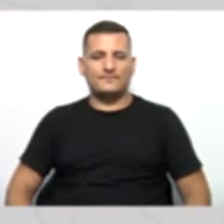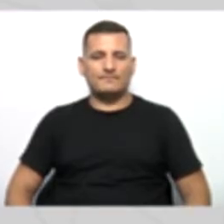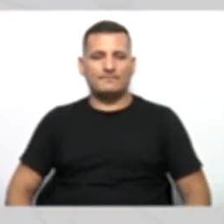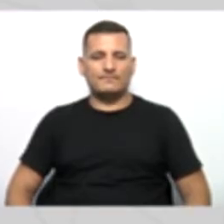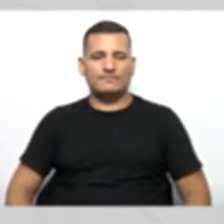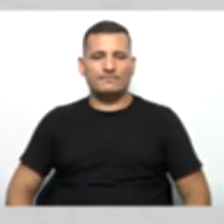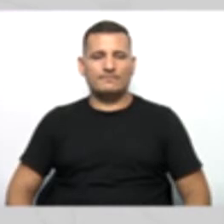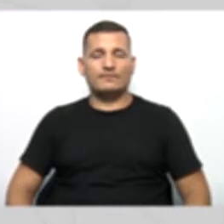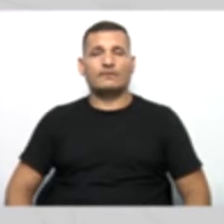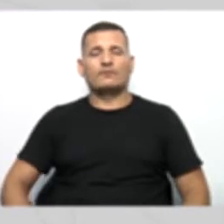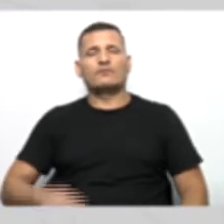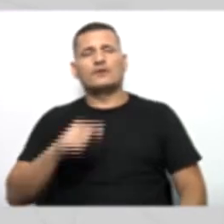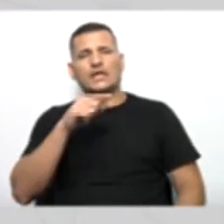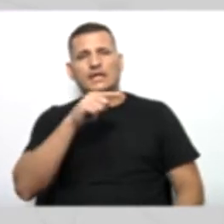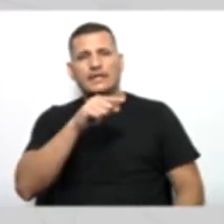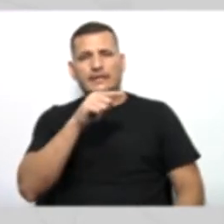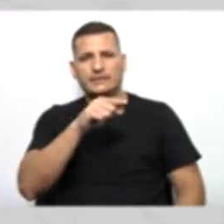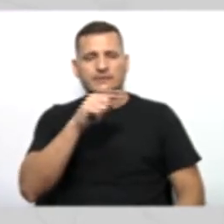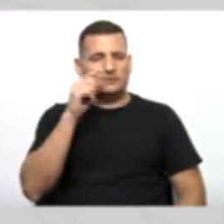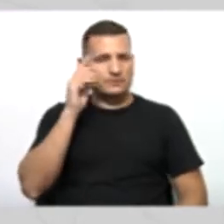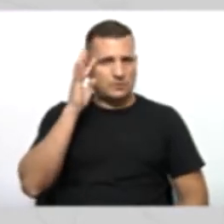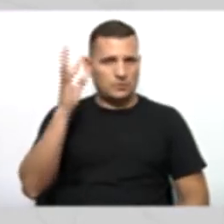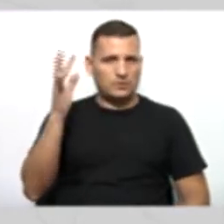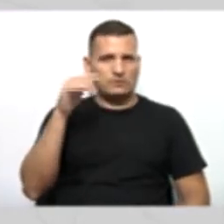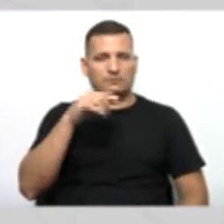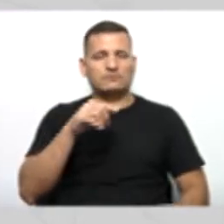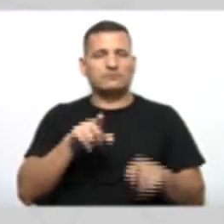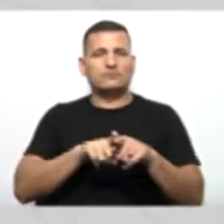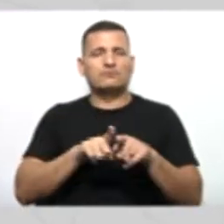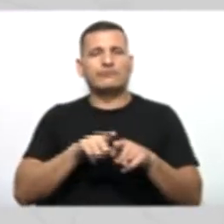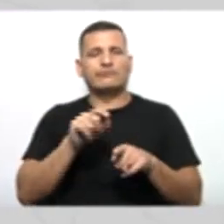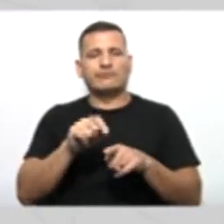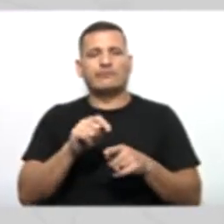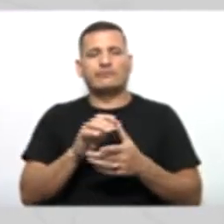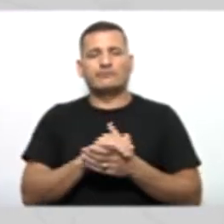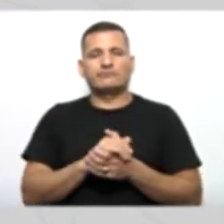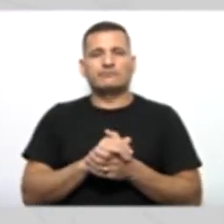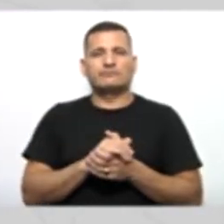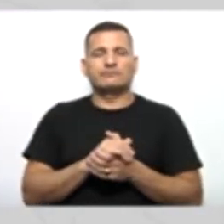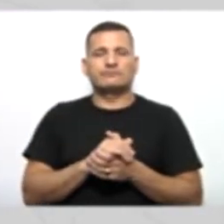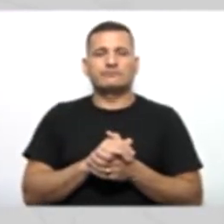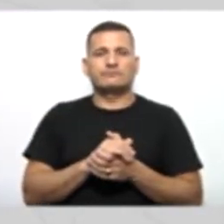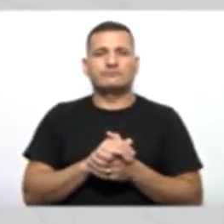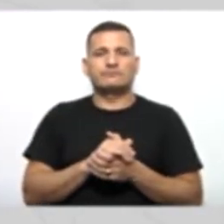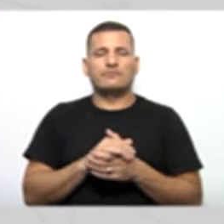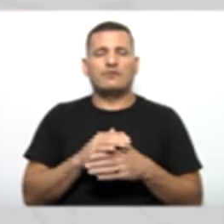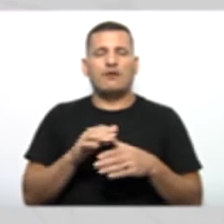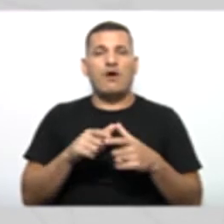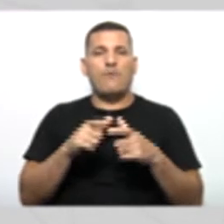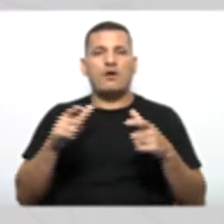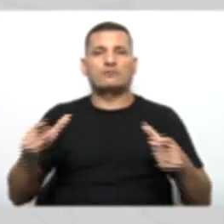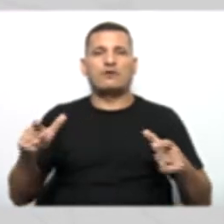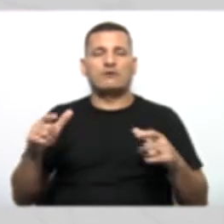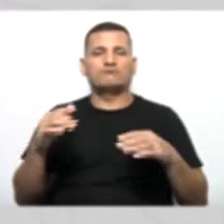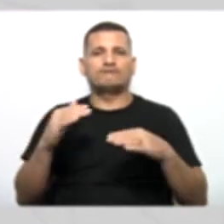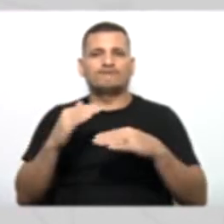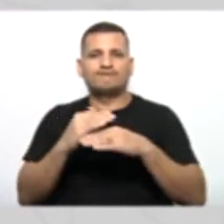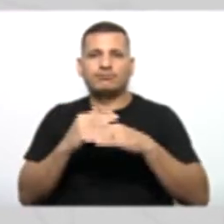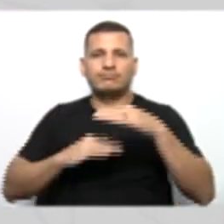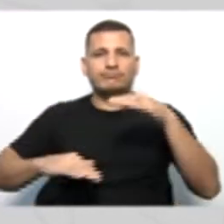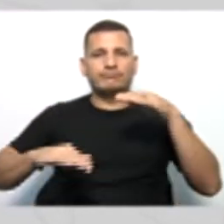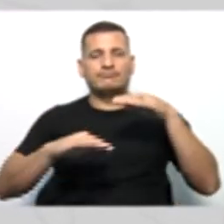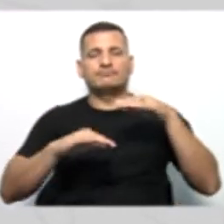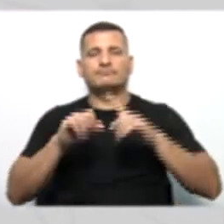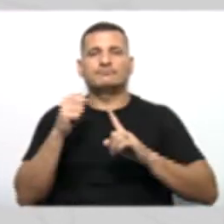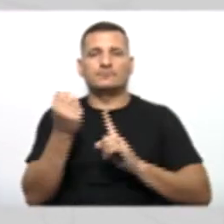E essa lógica também leva a uma concentração de renda e aumento da desigualdade social. Por quê? Se eu tenho uma